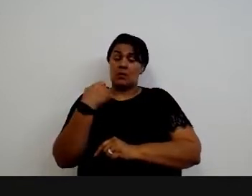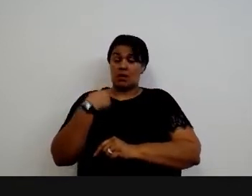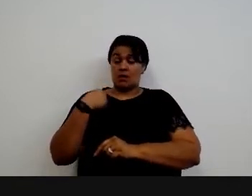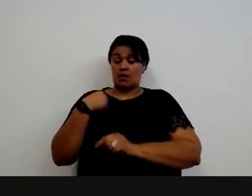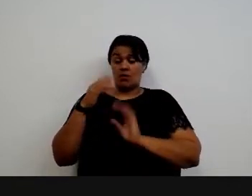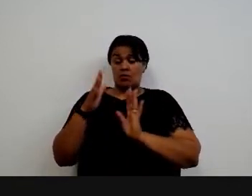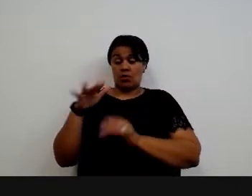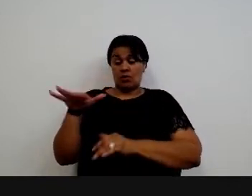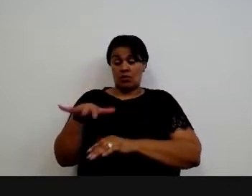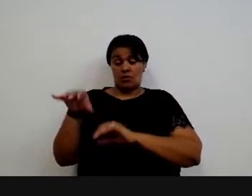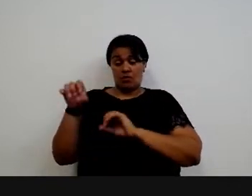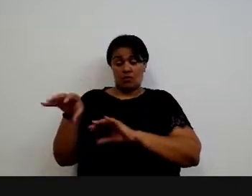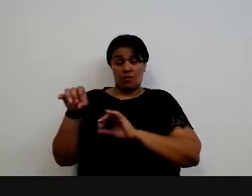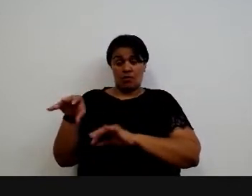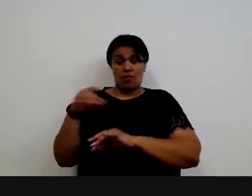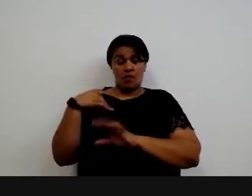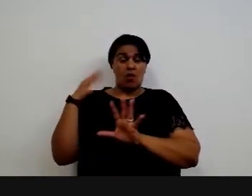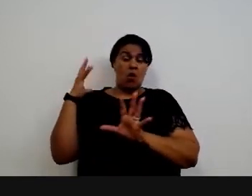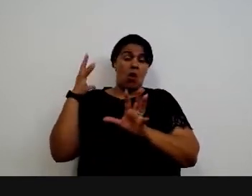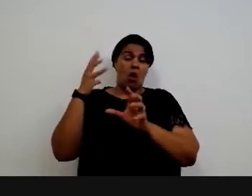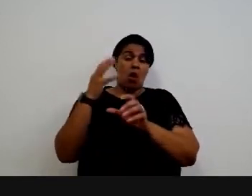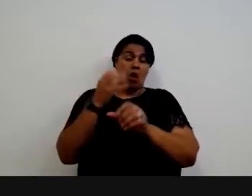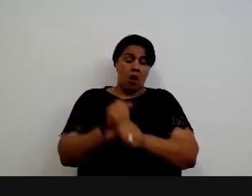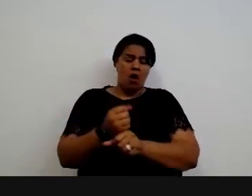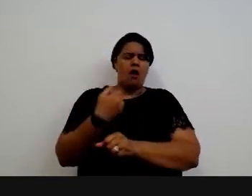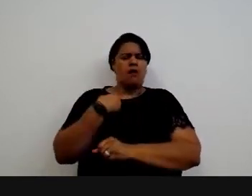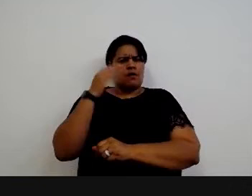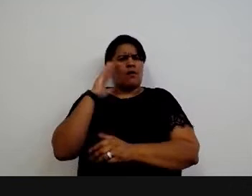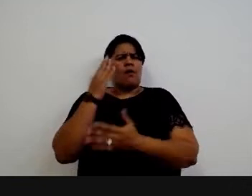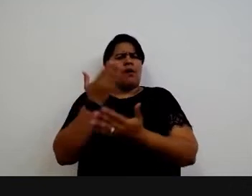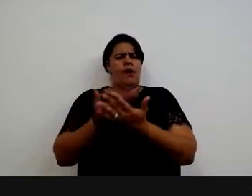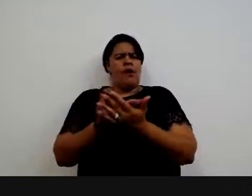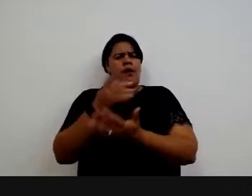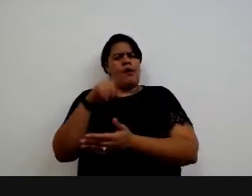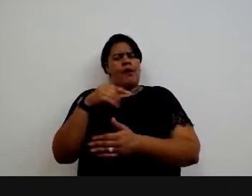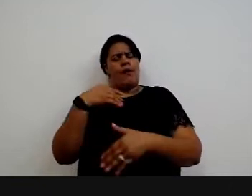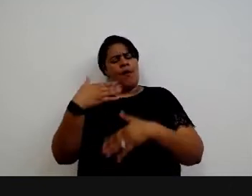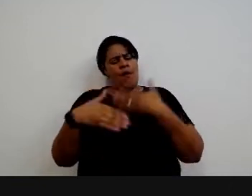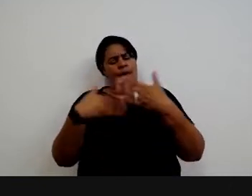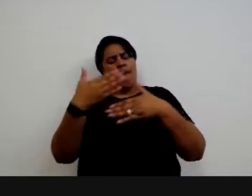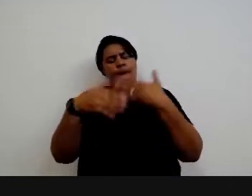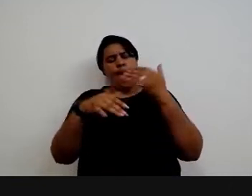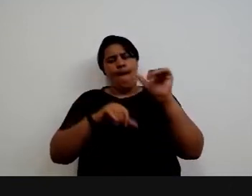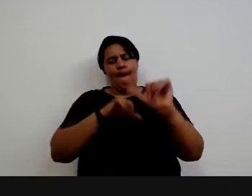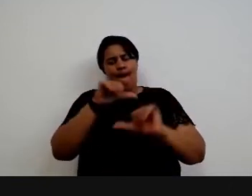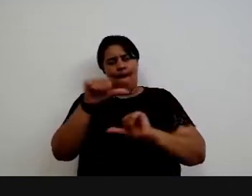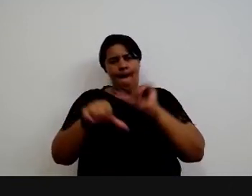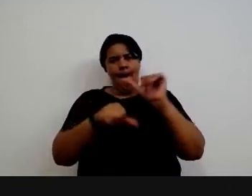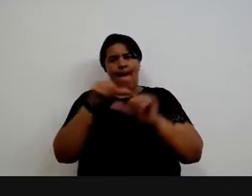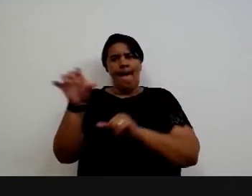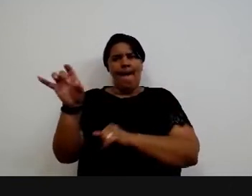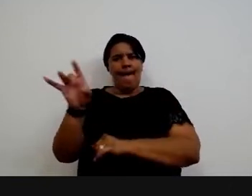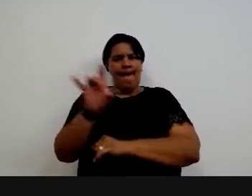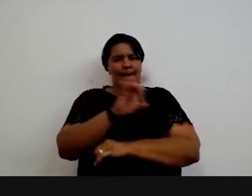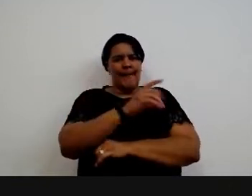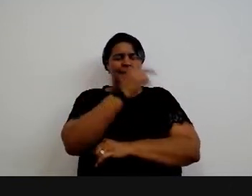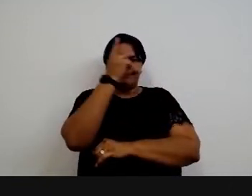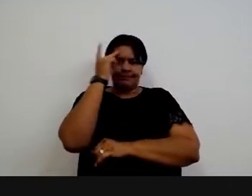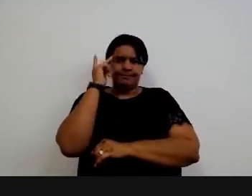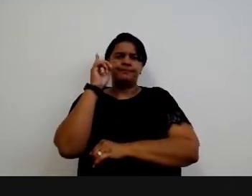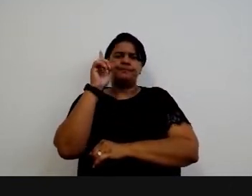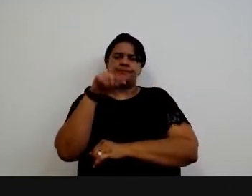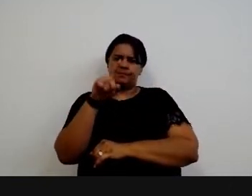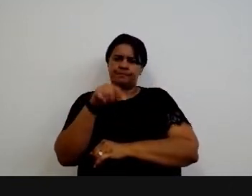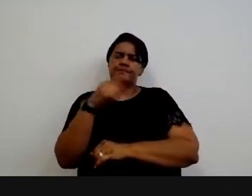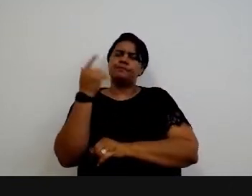que a educação é um processo de transformação das pessoas e, portanto, como dizia nosso querido Paulo Freire, transforma